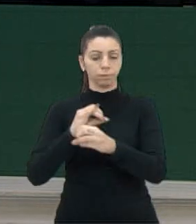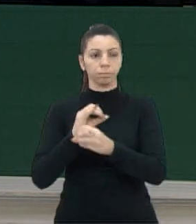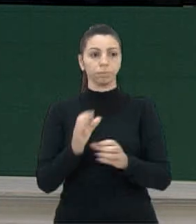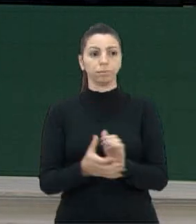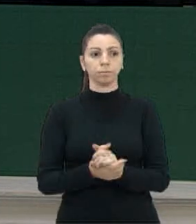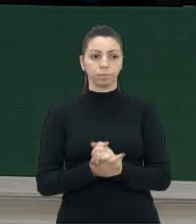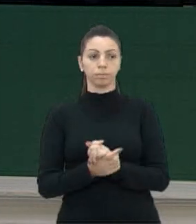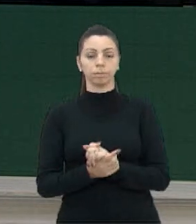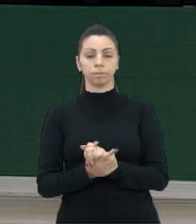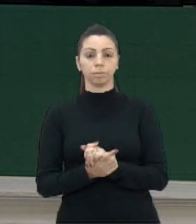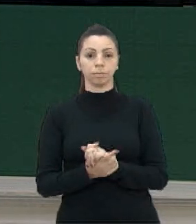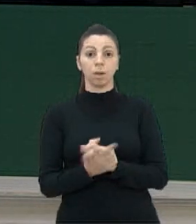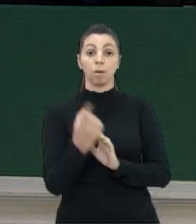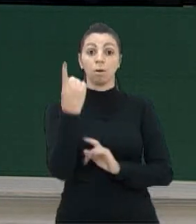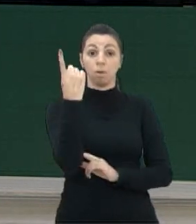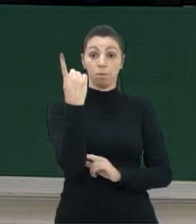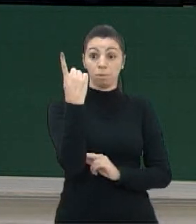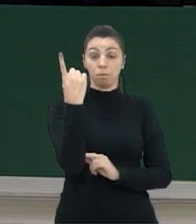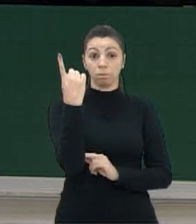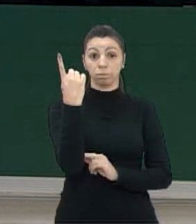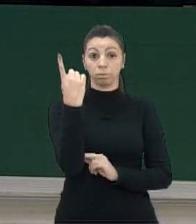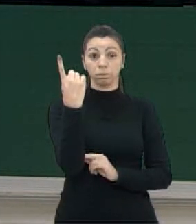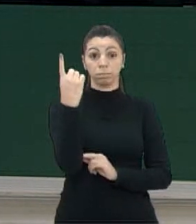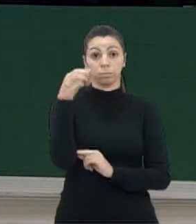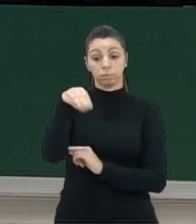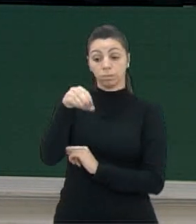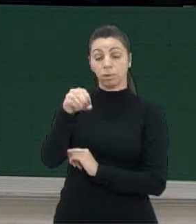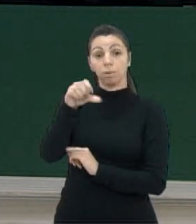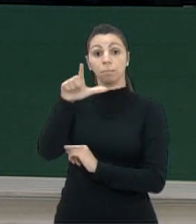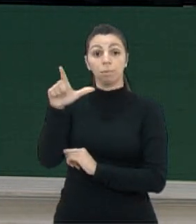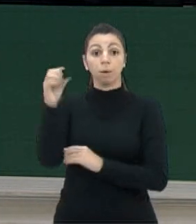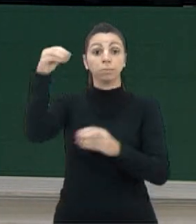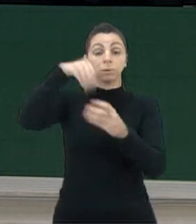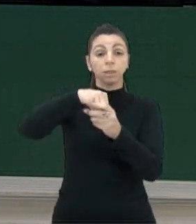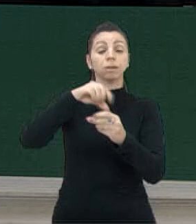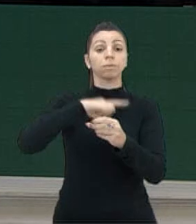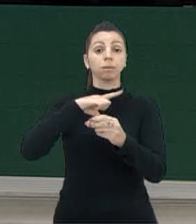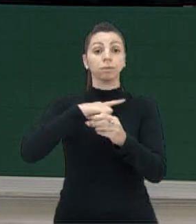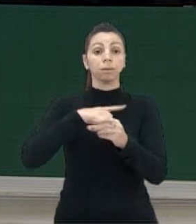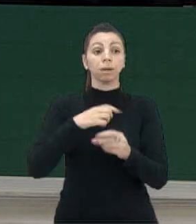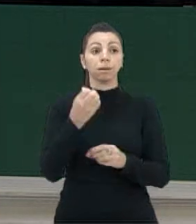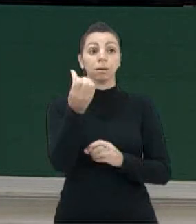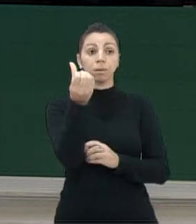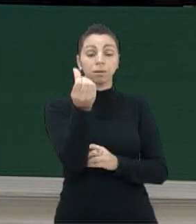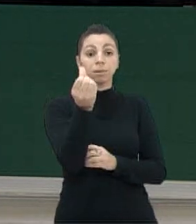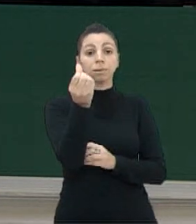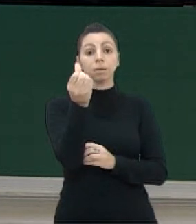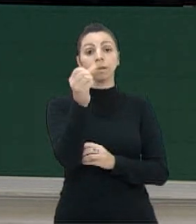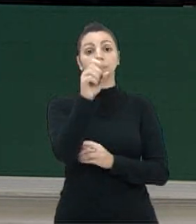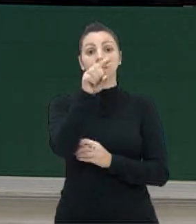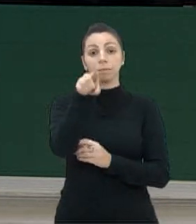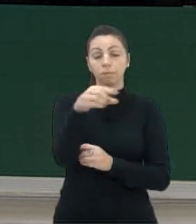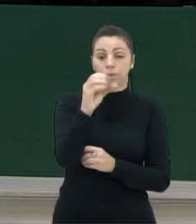ele tem 6,02 vezes 10 na 23 moléculas. 1 mol de água também vai